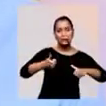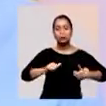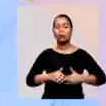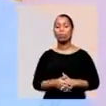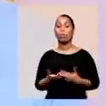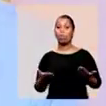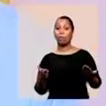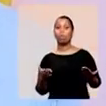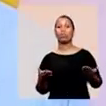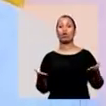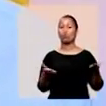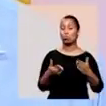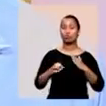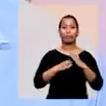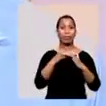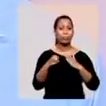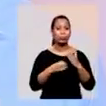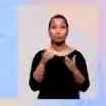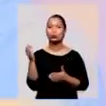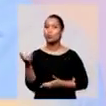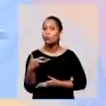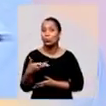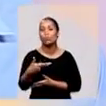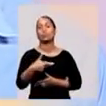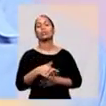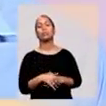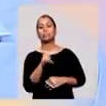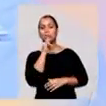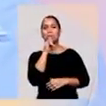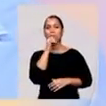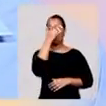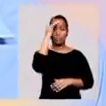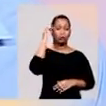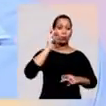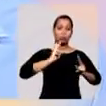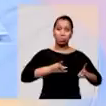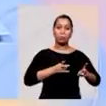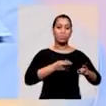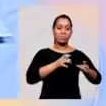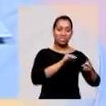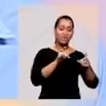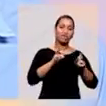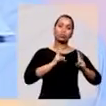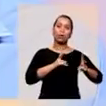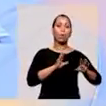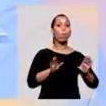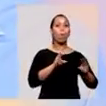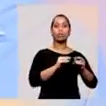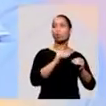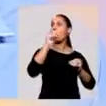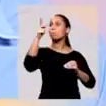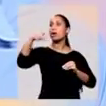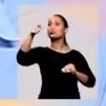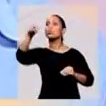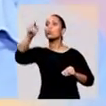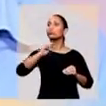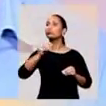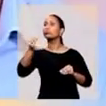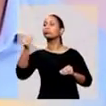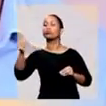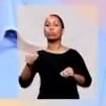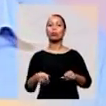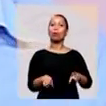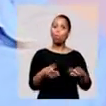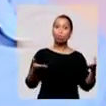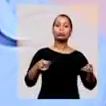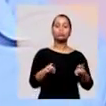O mercado está muito dinâmico hoje. As empresas que antes só faziam vendas dentro do país, hoje ela está exportando e isso exige